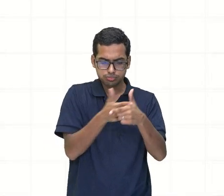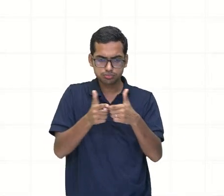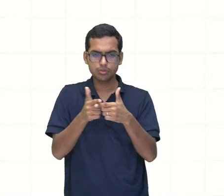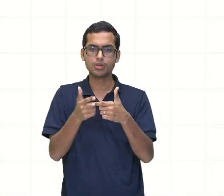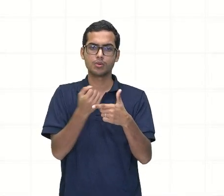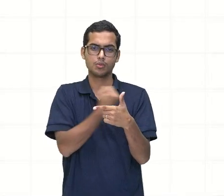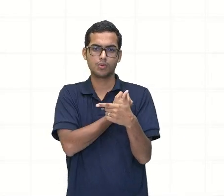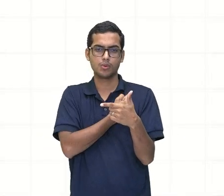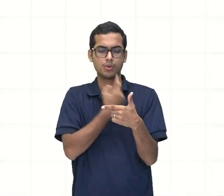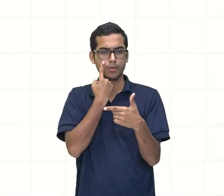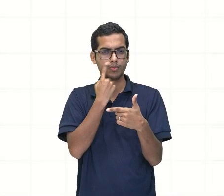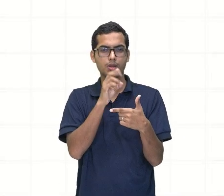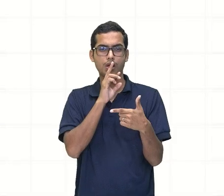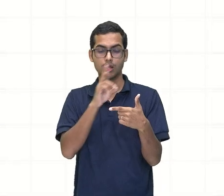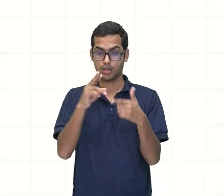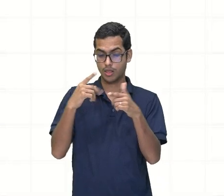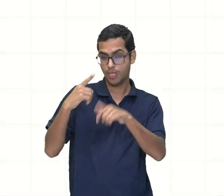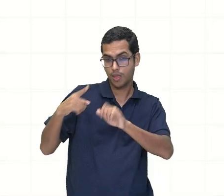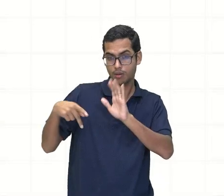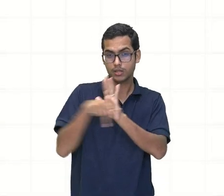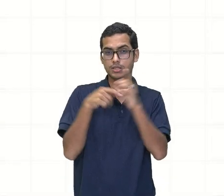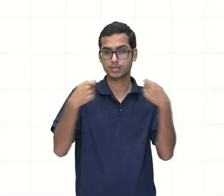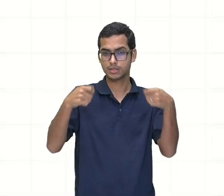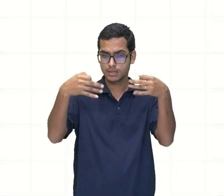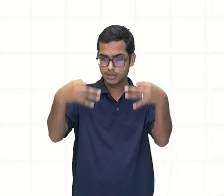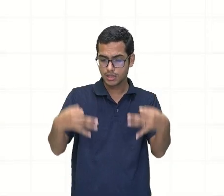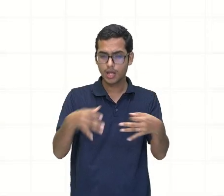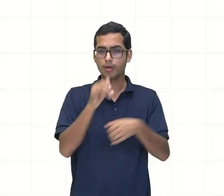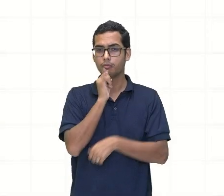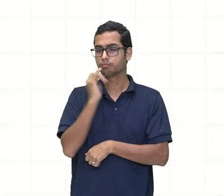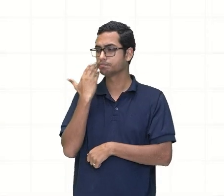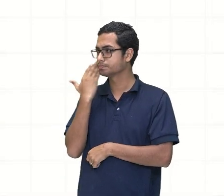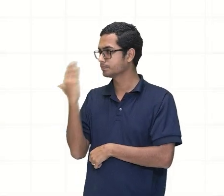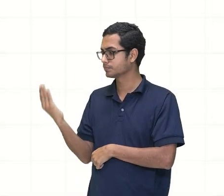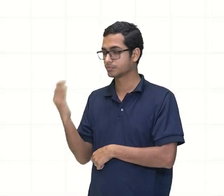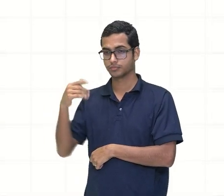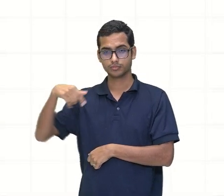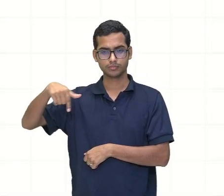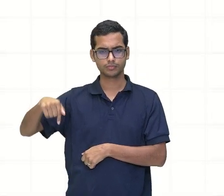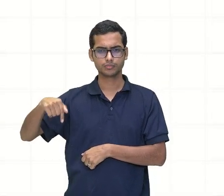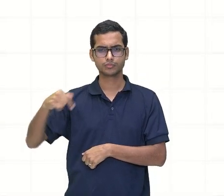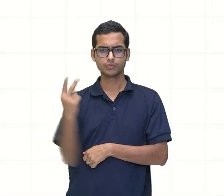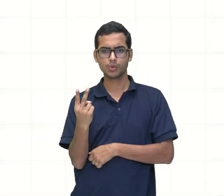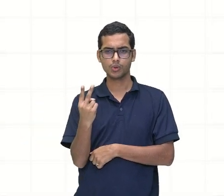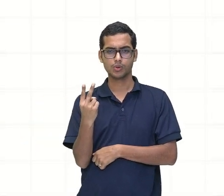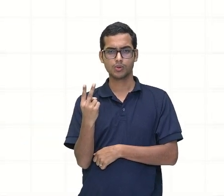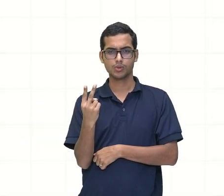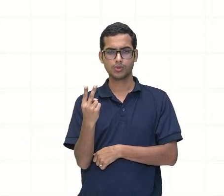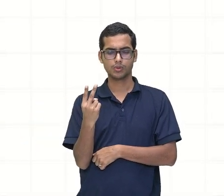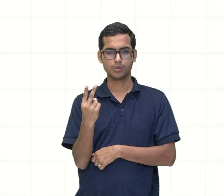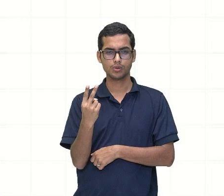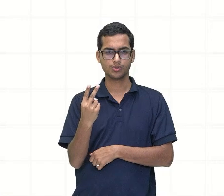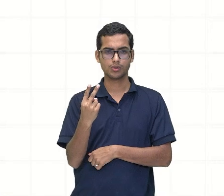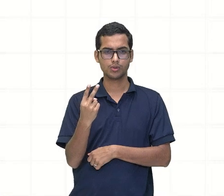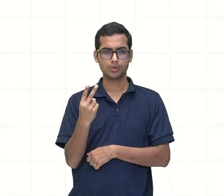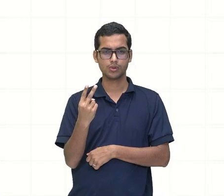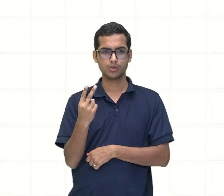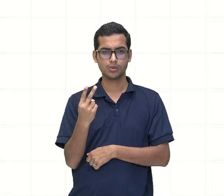Então, aqui, por exemplo, eu quero saber se o 72 é múltiplo de